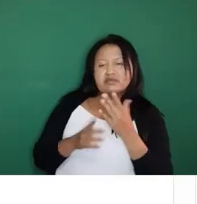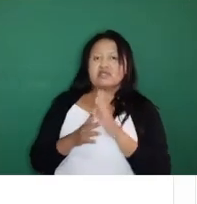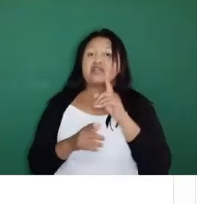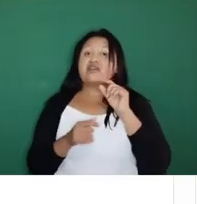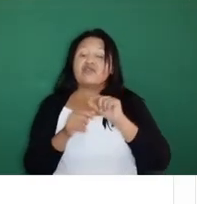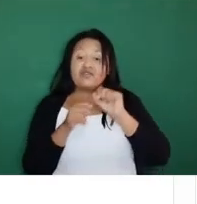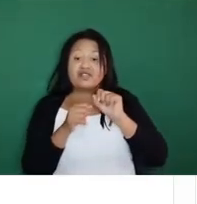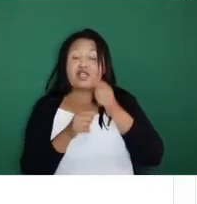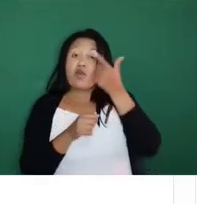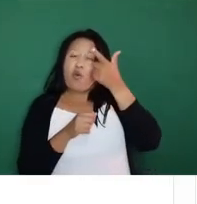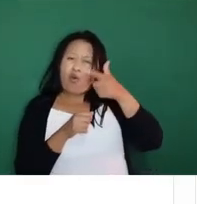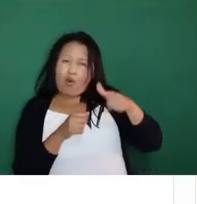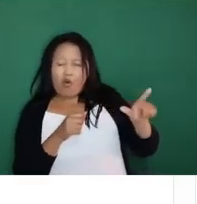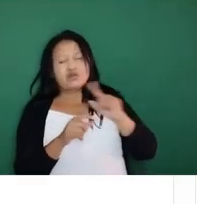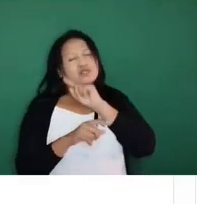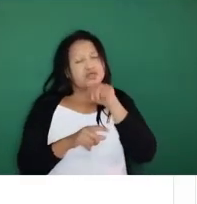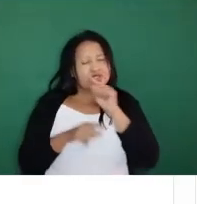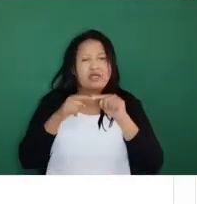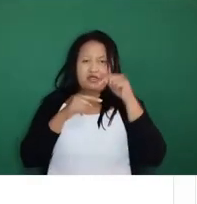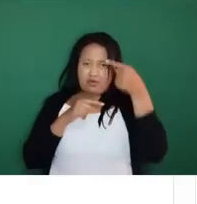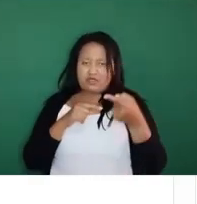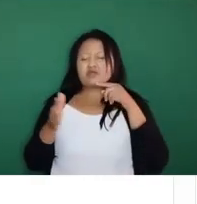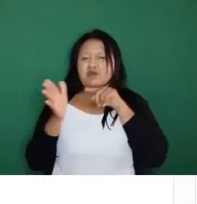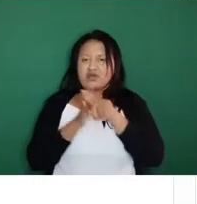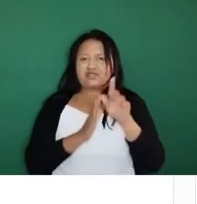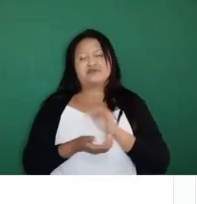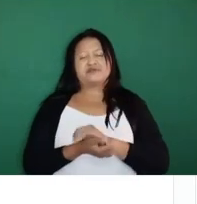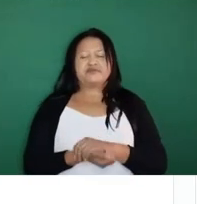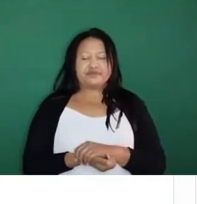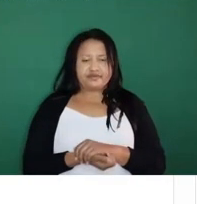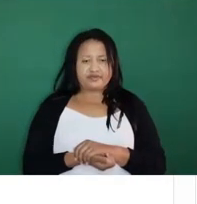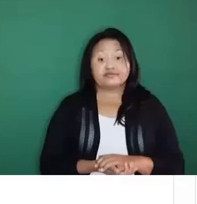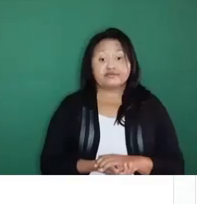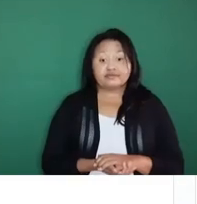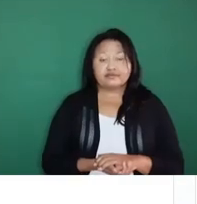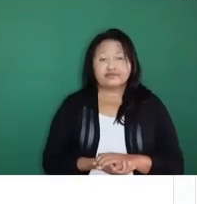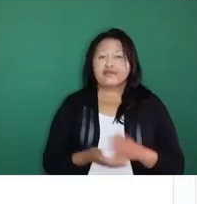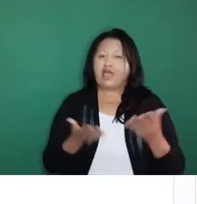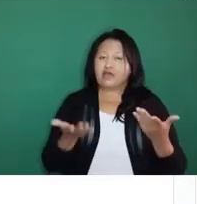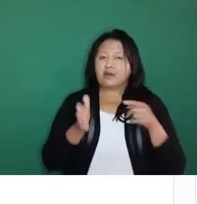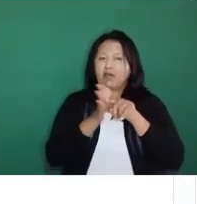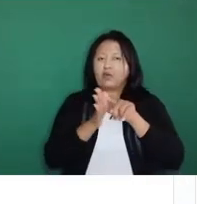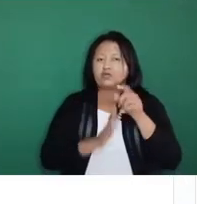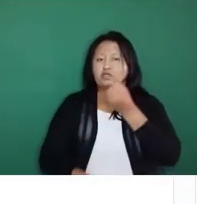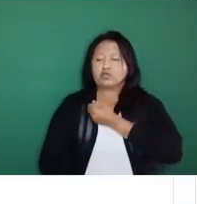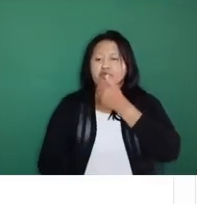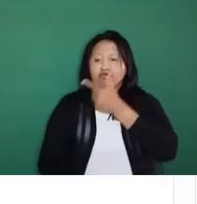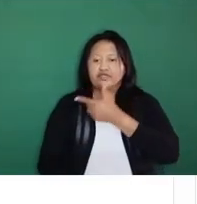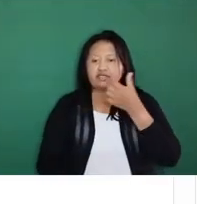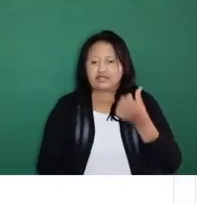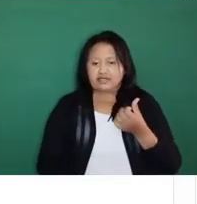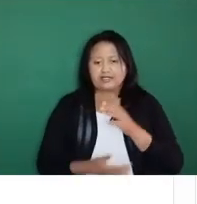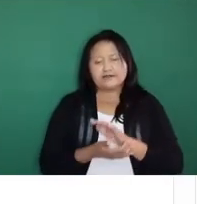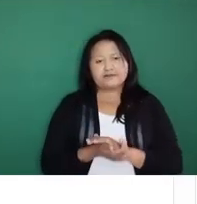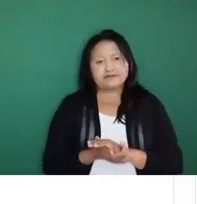fazer outros arredondamentos nas próximas questões Então vamos lá para a questão número 26 você talvez tenha dado um